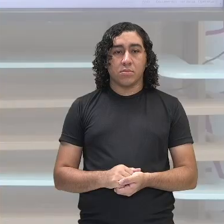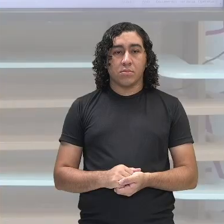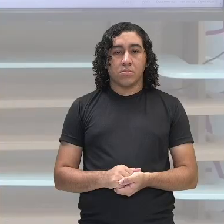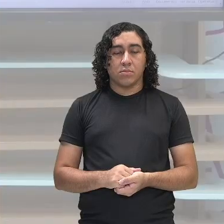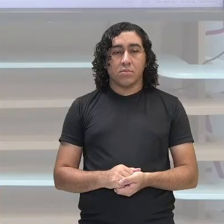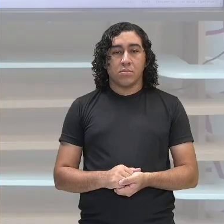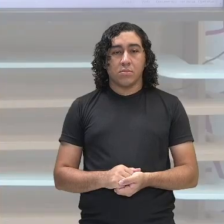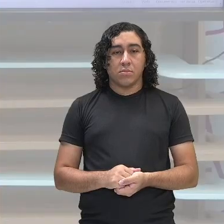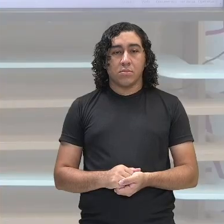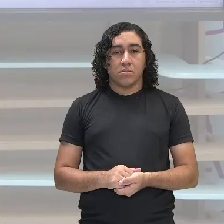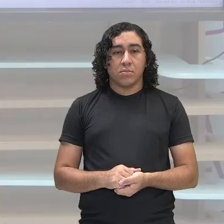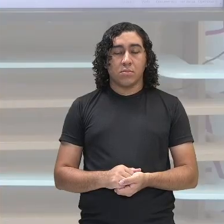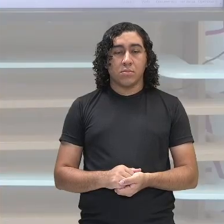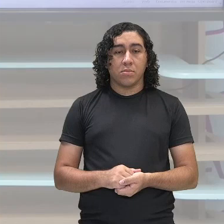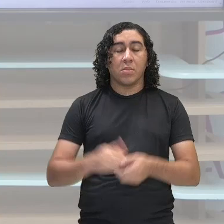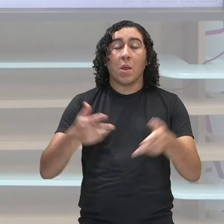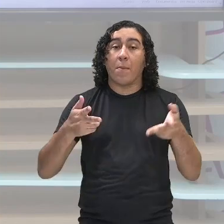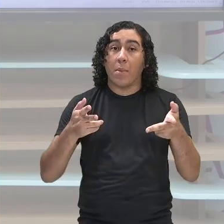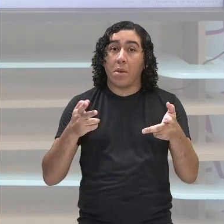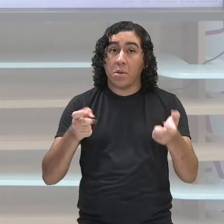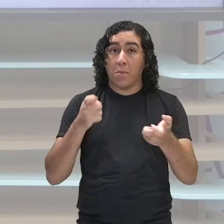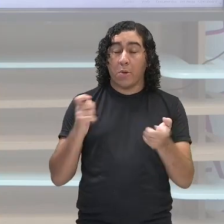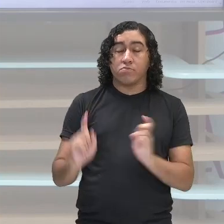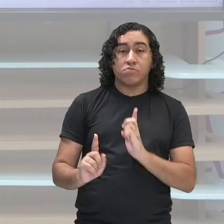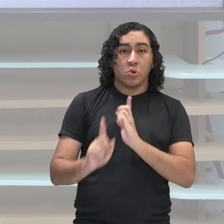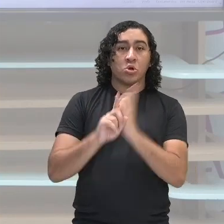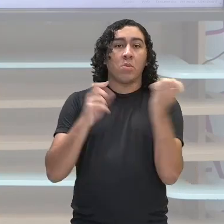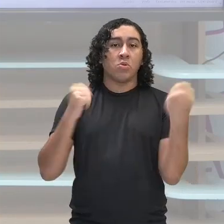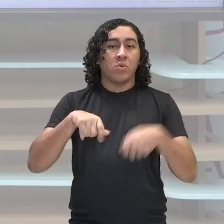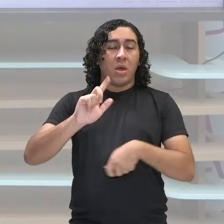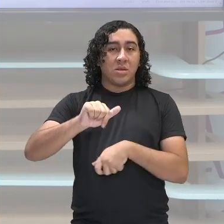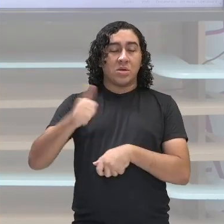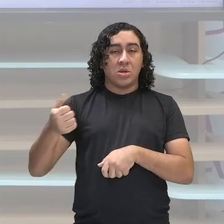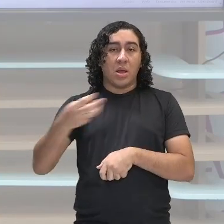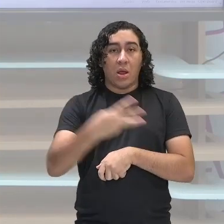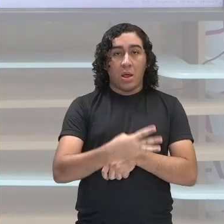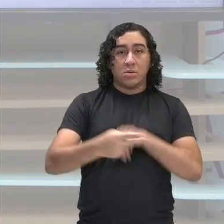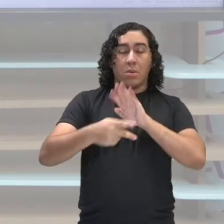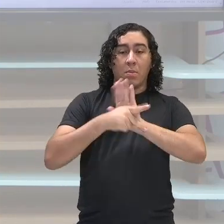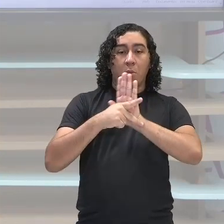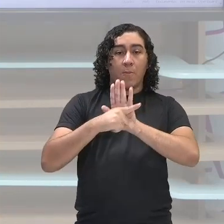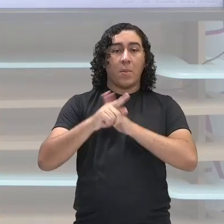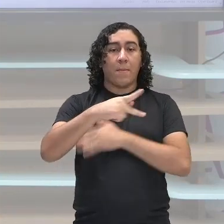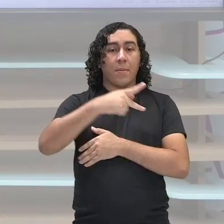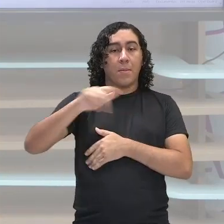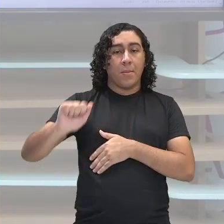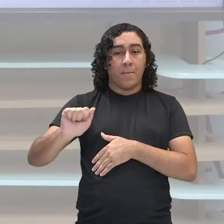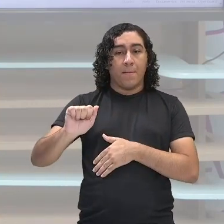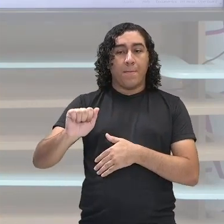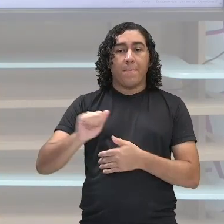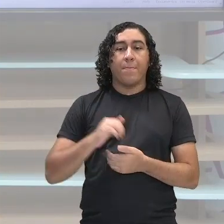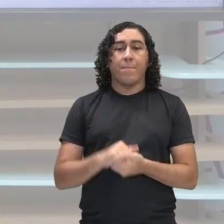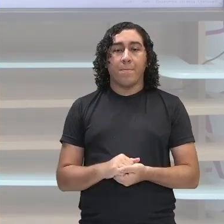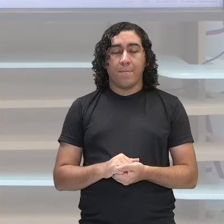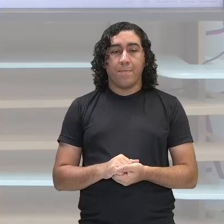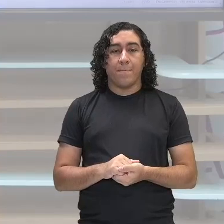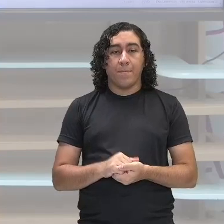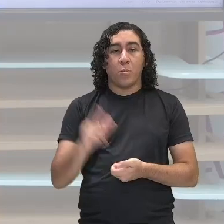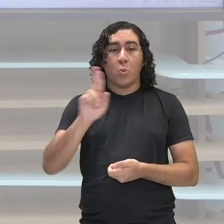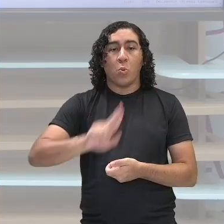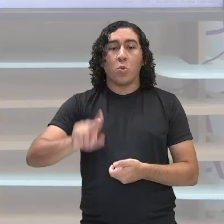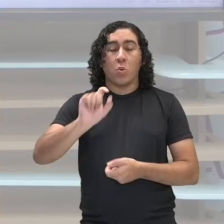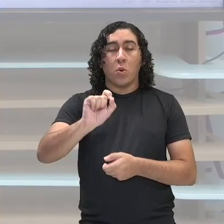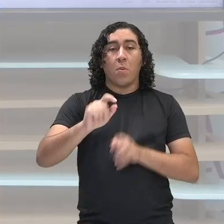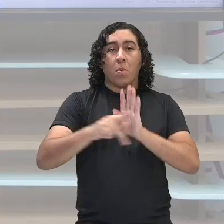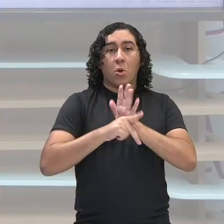consegui encontrar o 30º termo da minha PA, através da fórmula do